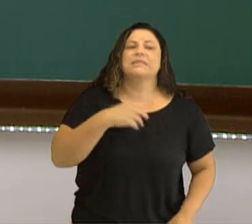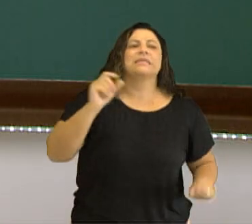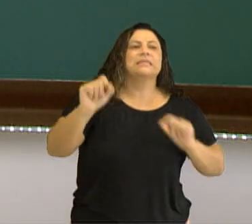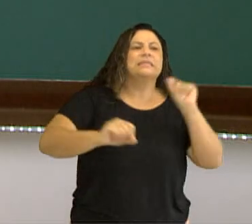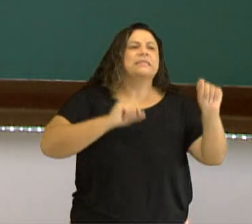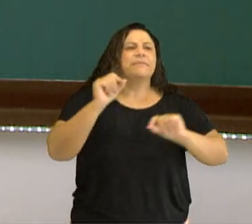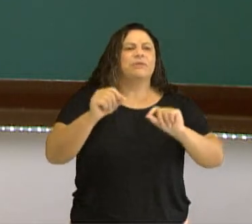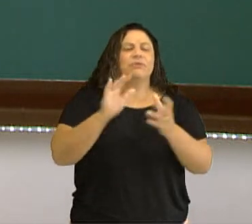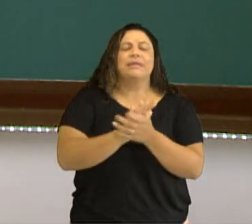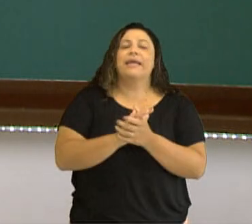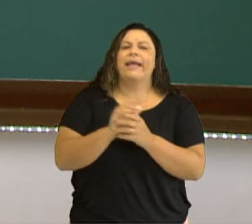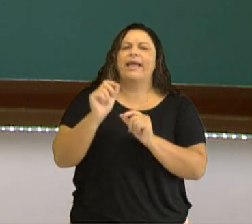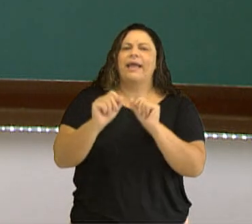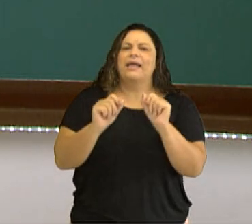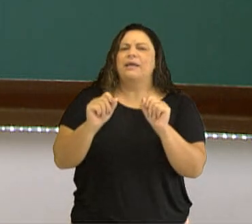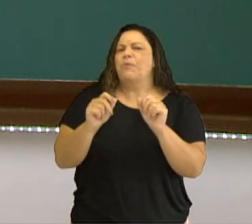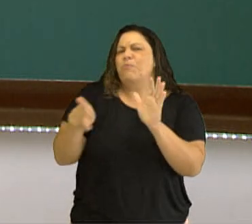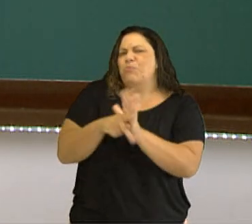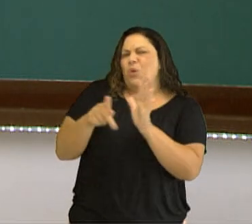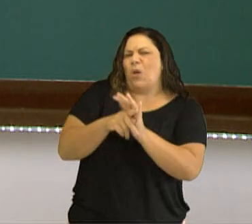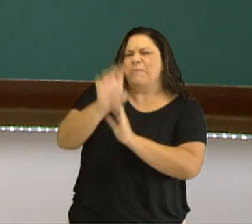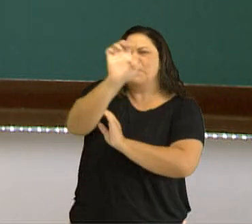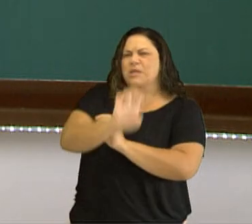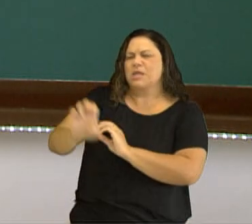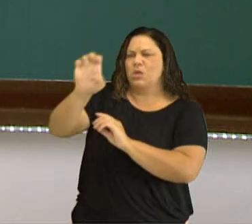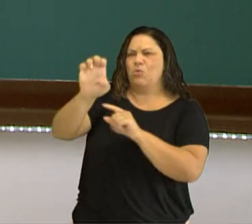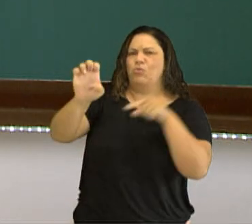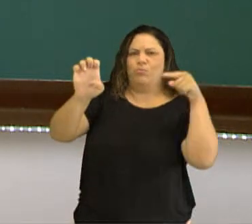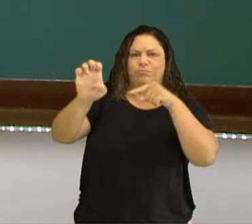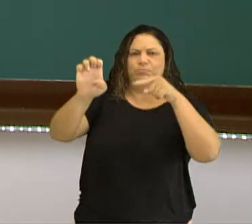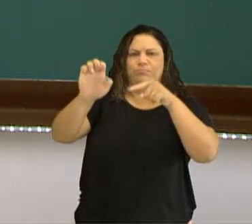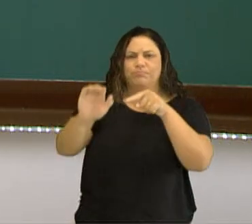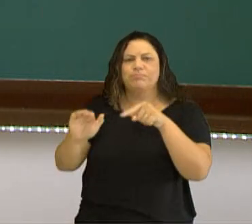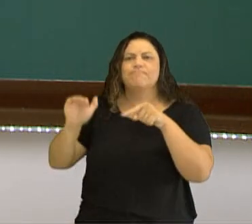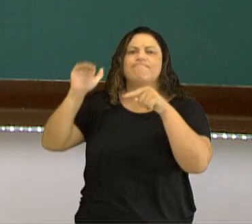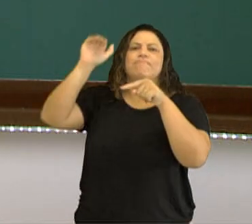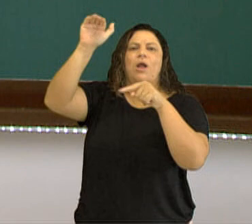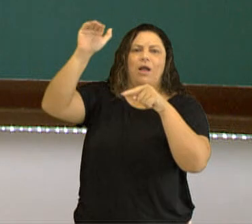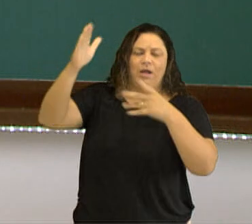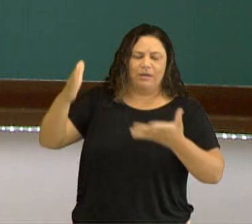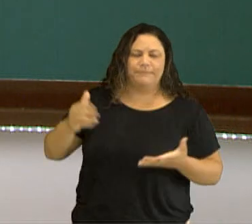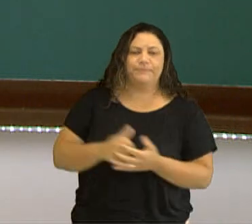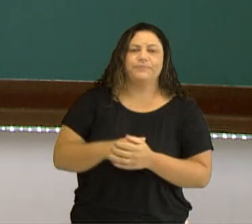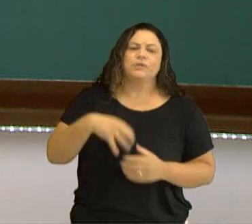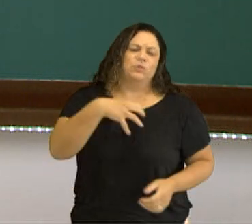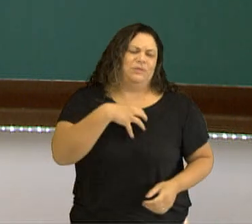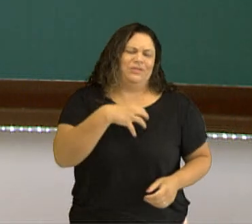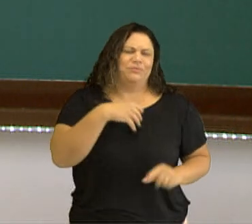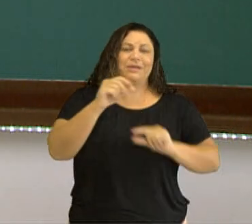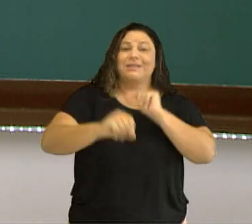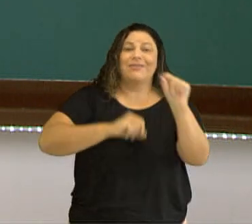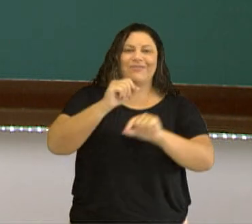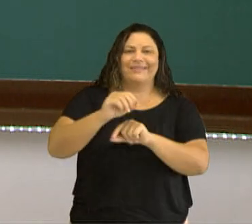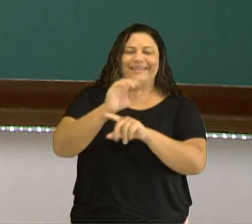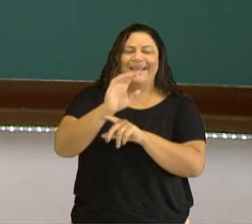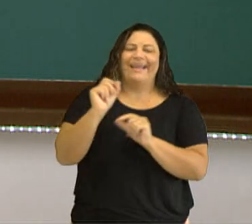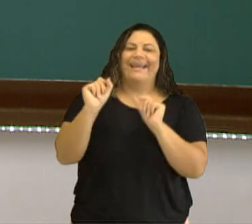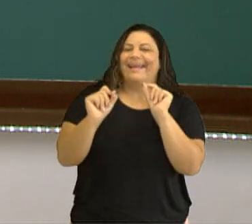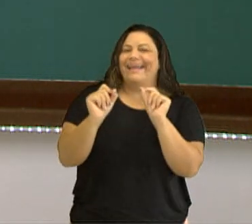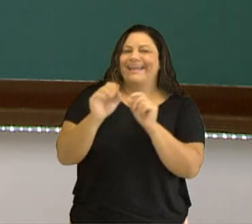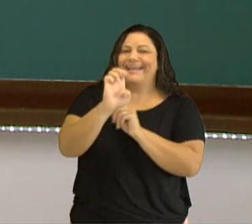com relação às culturas americanas antes da chegada dos europeus. Sentimento eurocêntrico é a gente colocar como